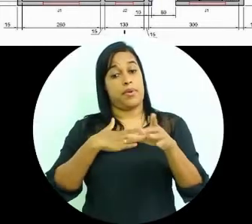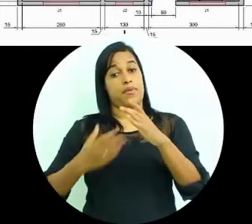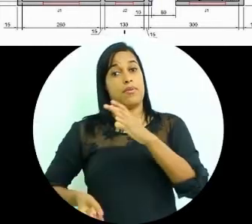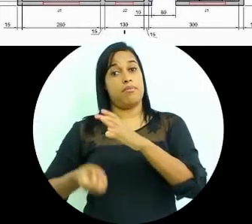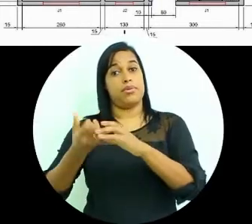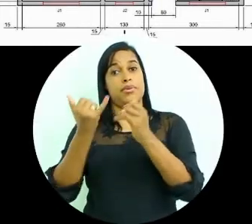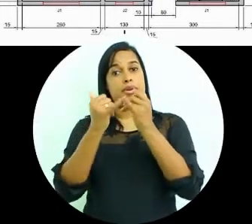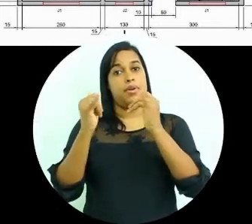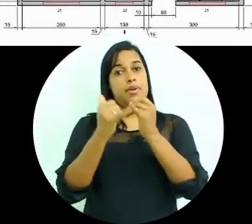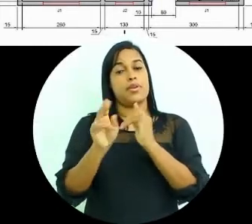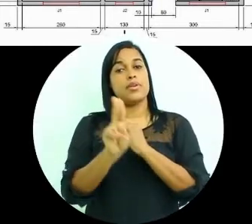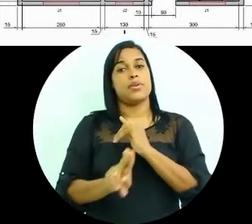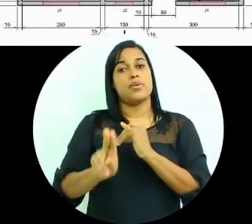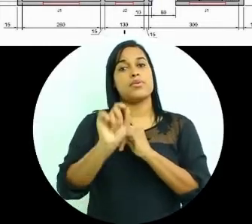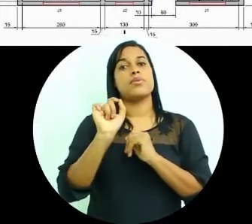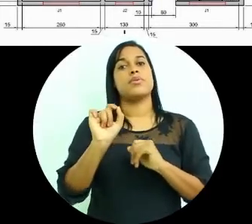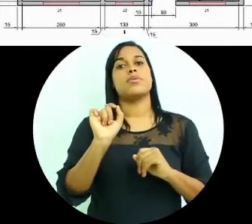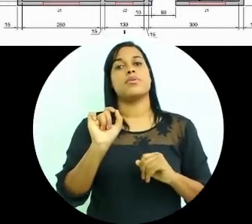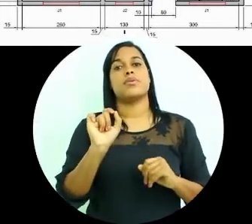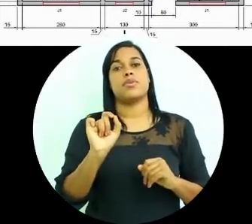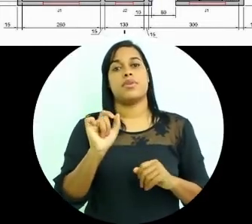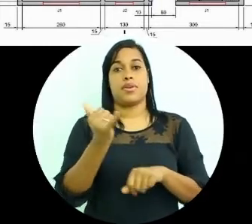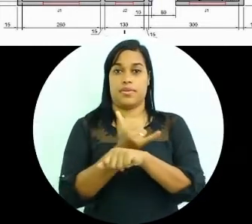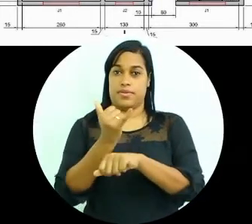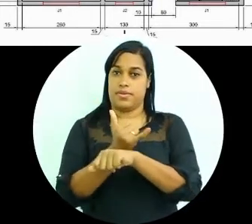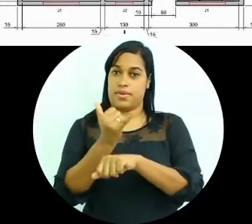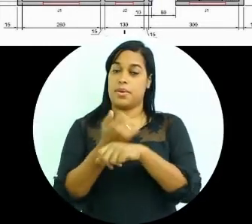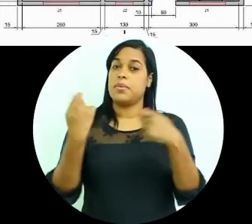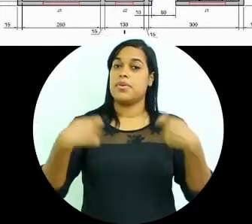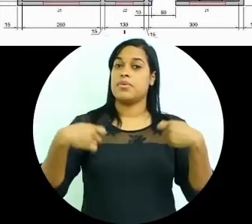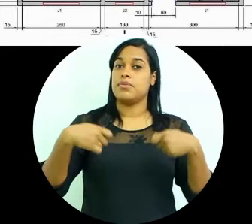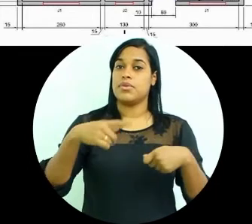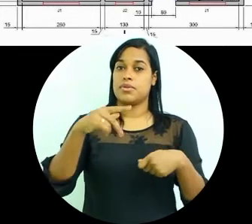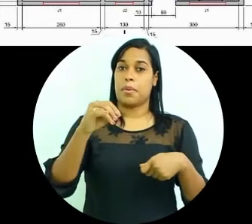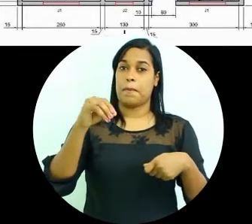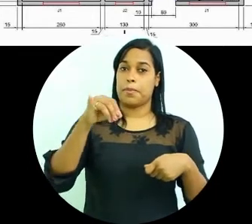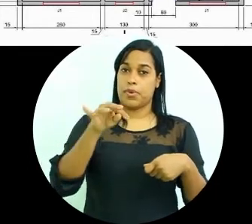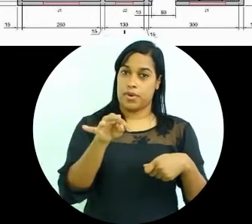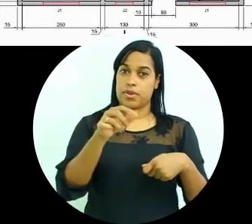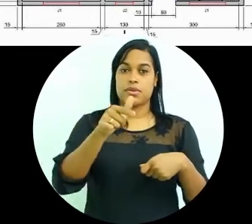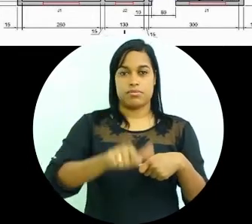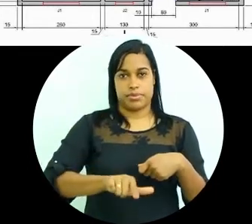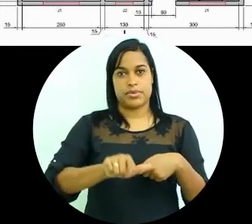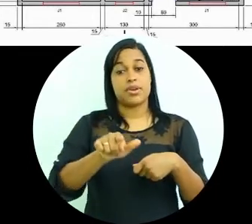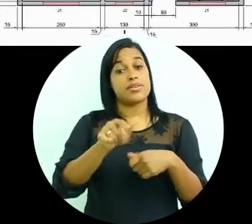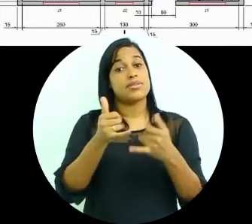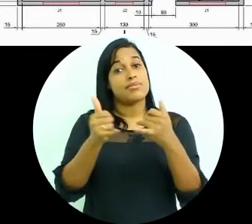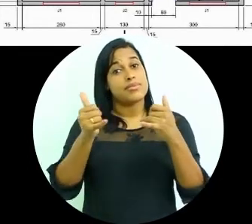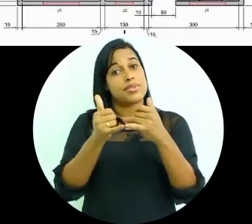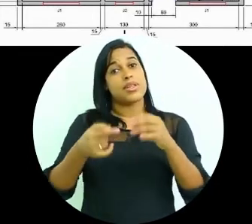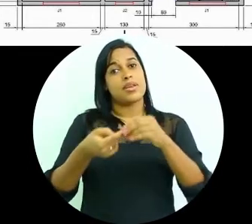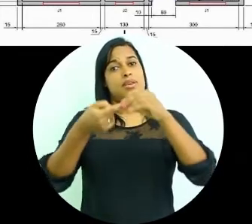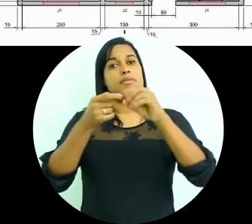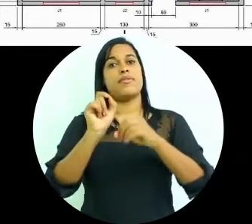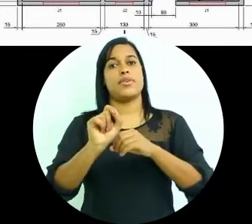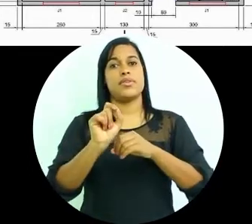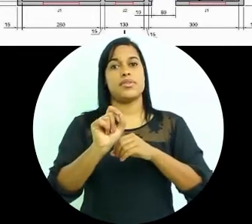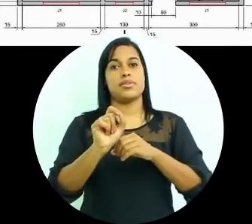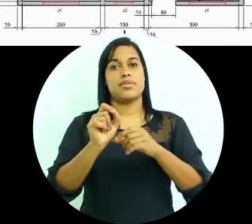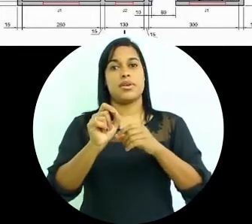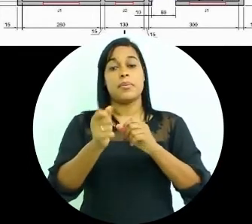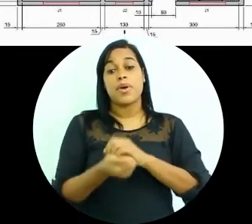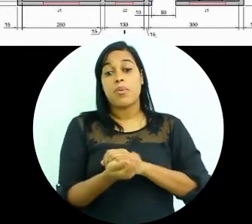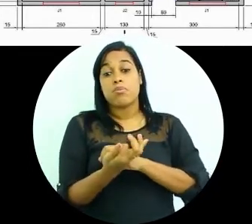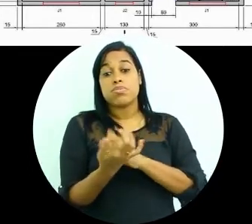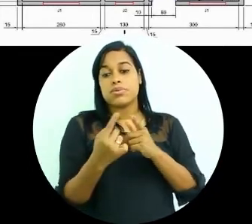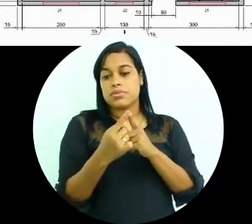E também vou criar uma linha utilizando a ferramenta de precisão Midpoint, e essa linha servirá como referência